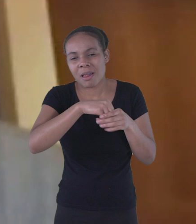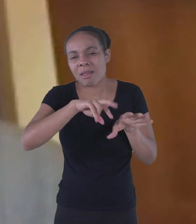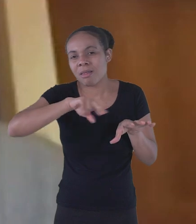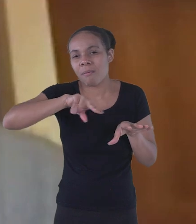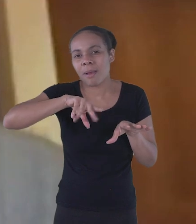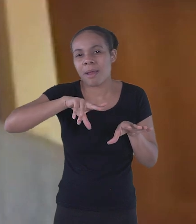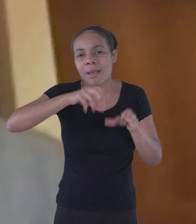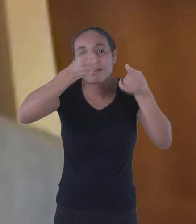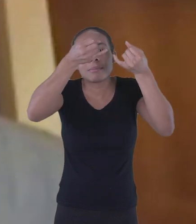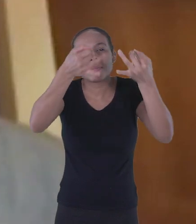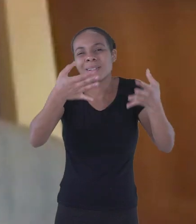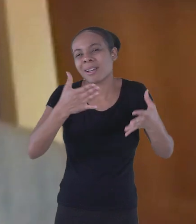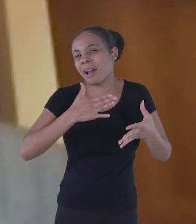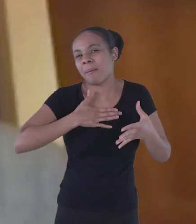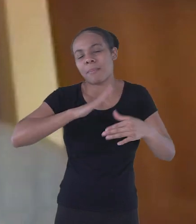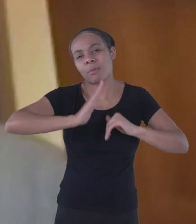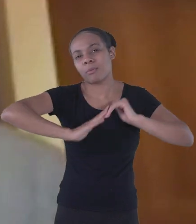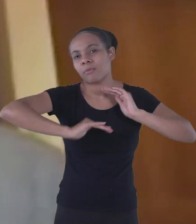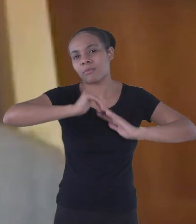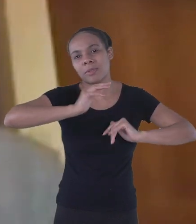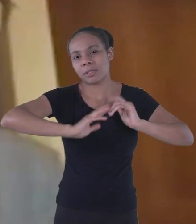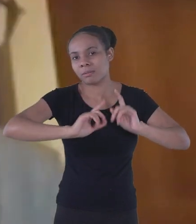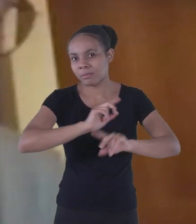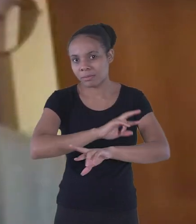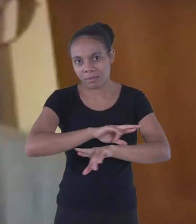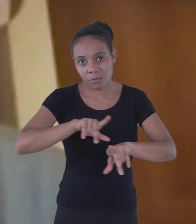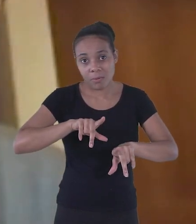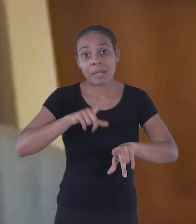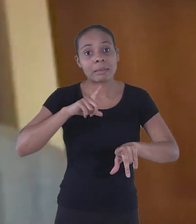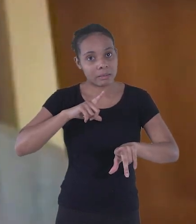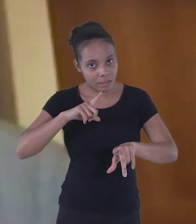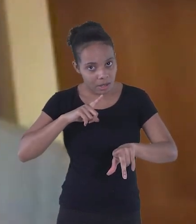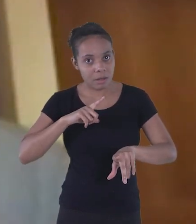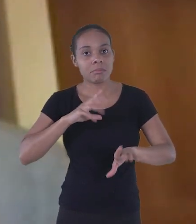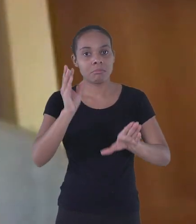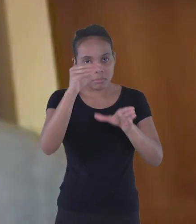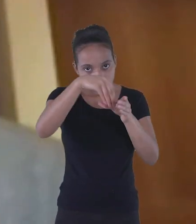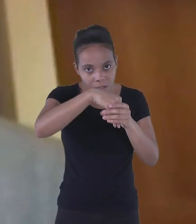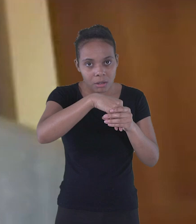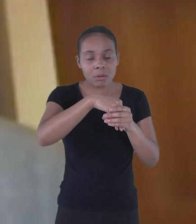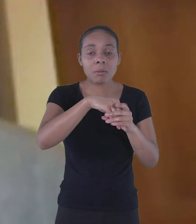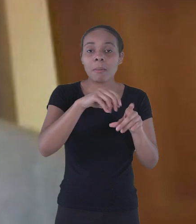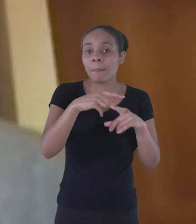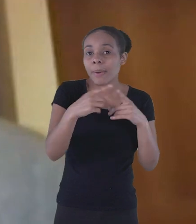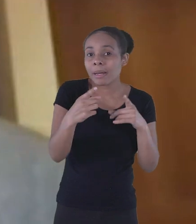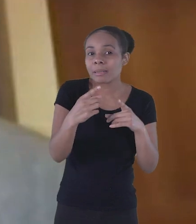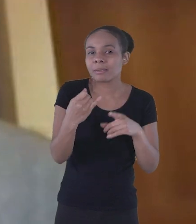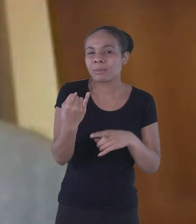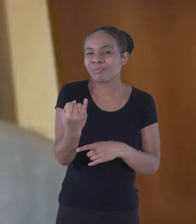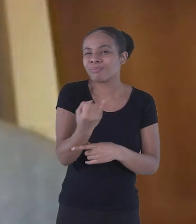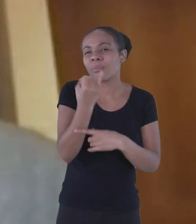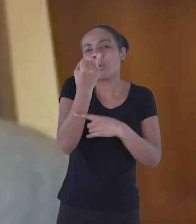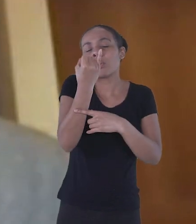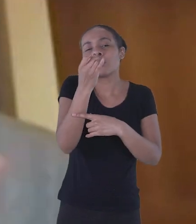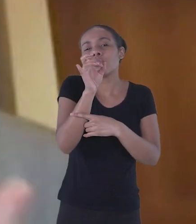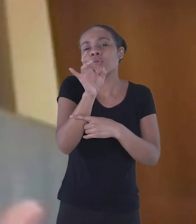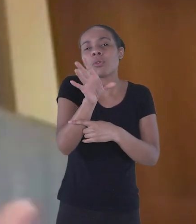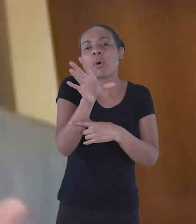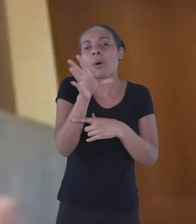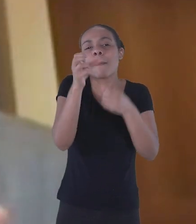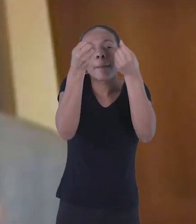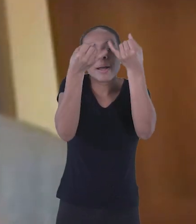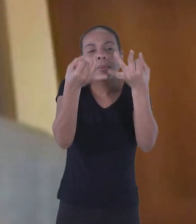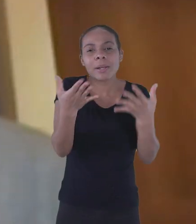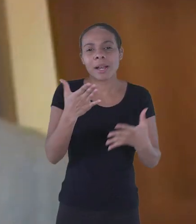ela entra, mas ela não tem. Ela tem importância para explicar minha depressão, não para